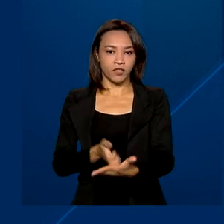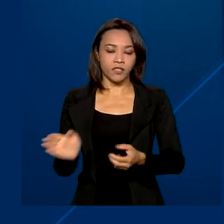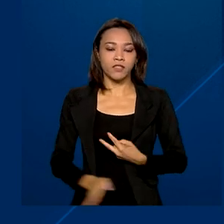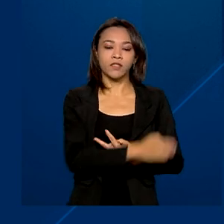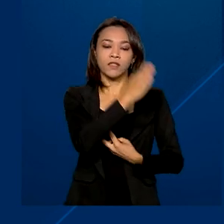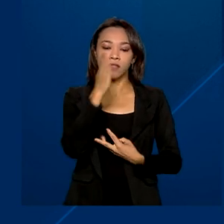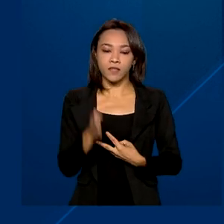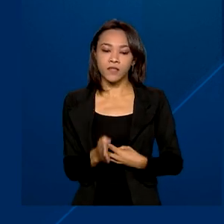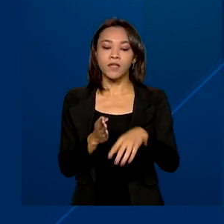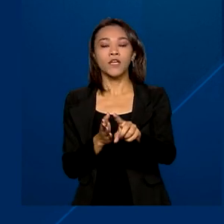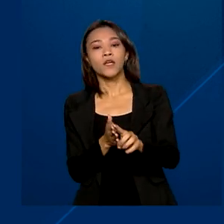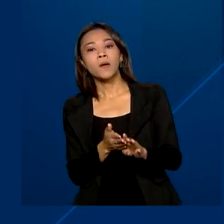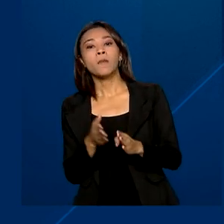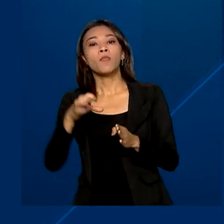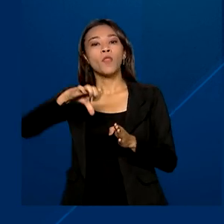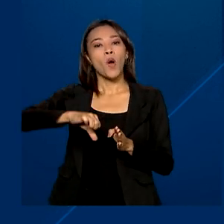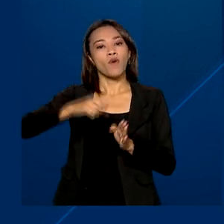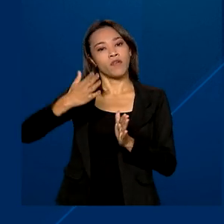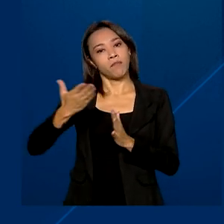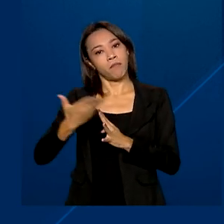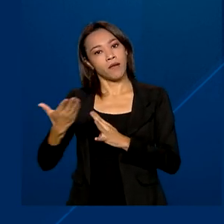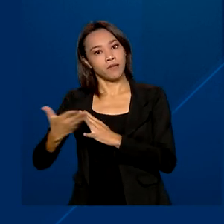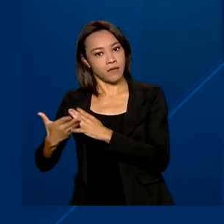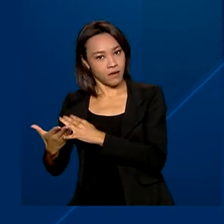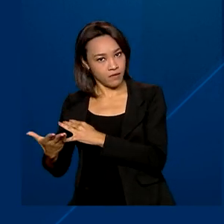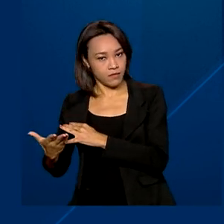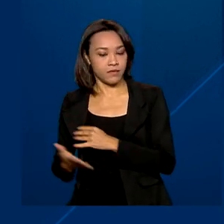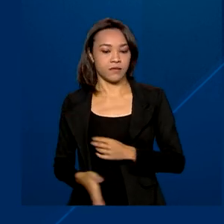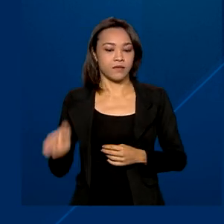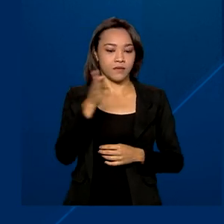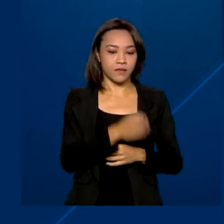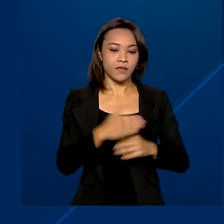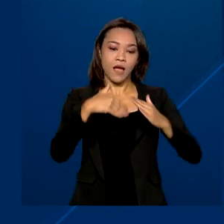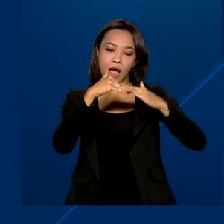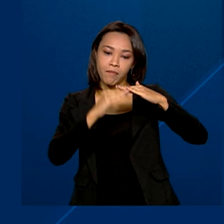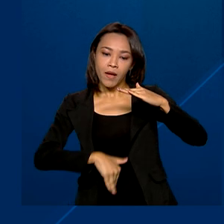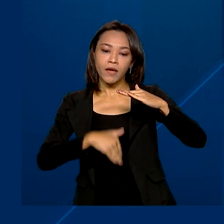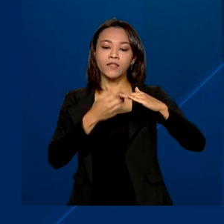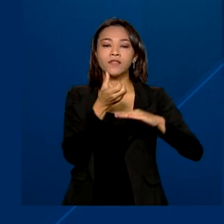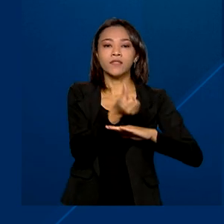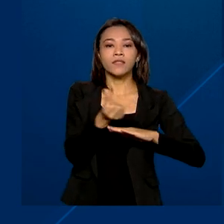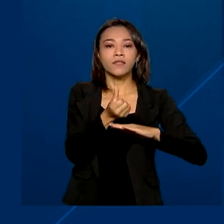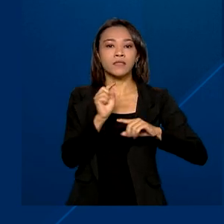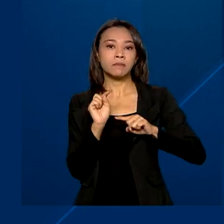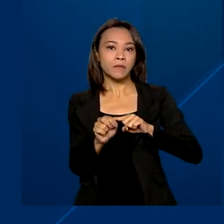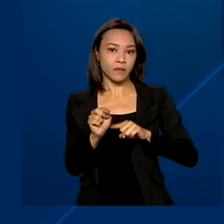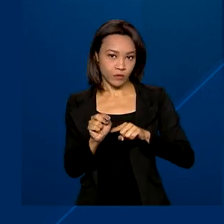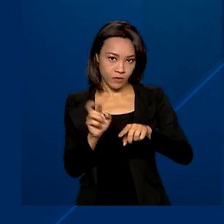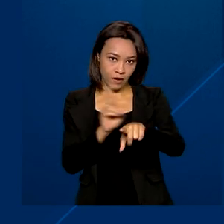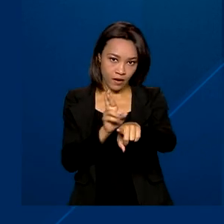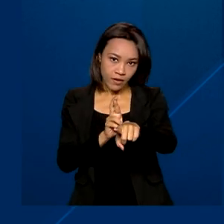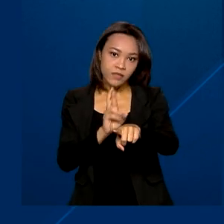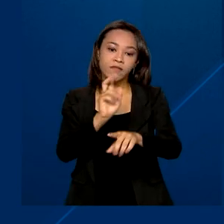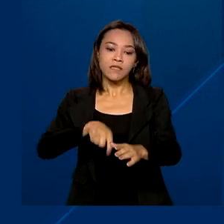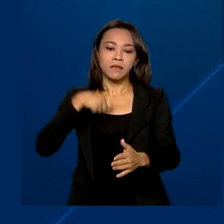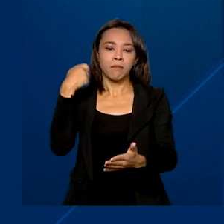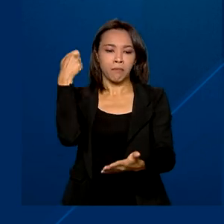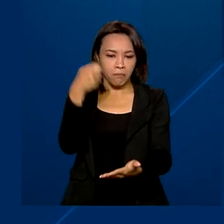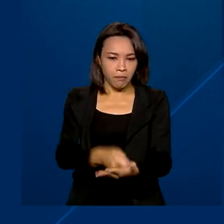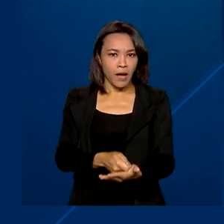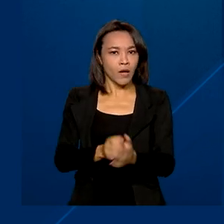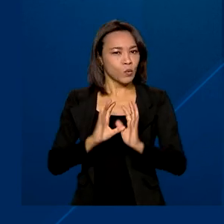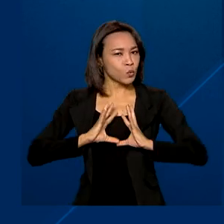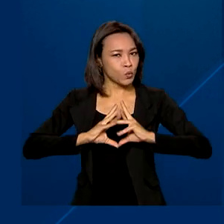em nove parcelas anuais precatórios com valores abaixo de 66 mil serão pagos na